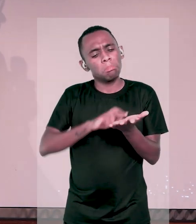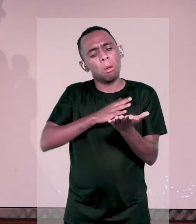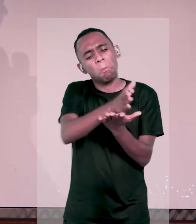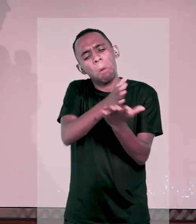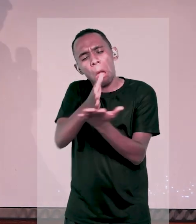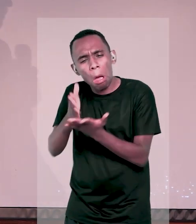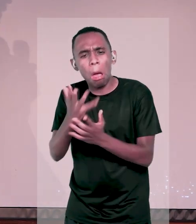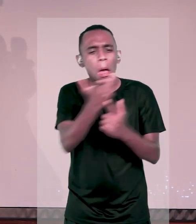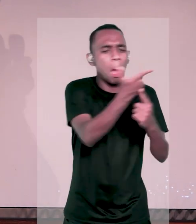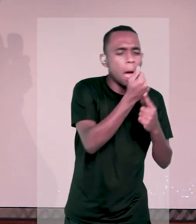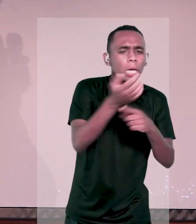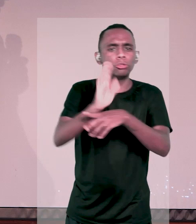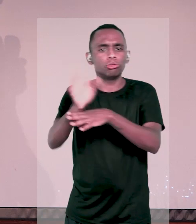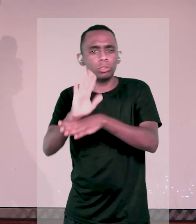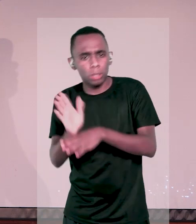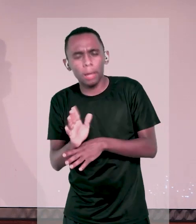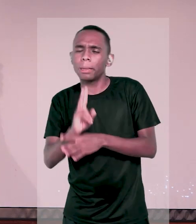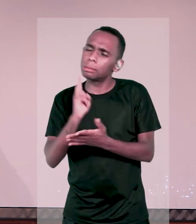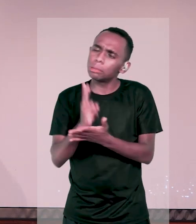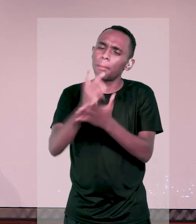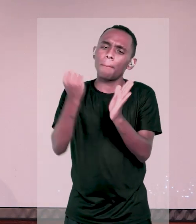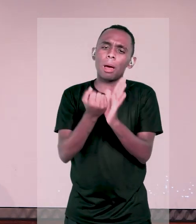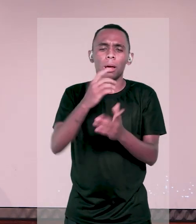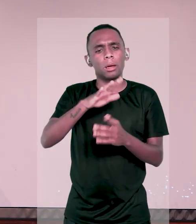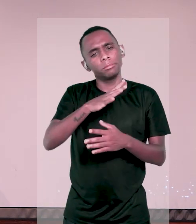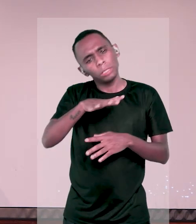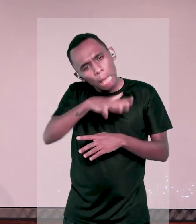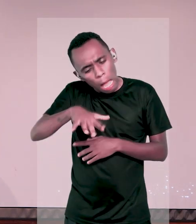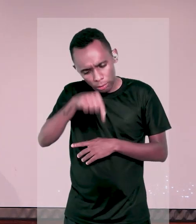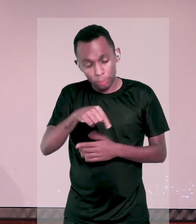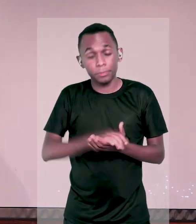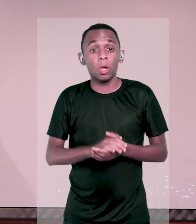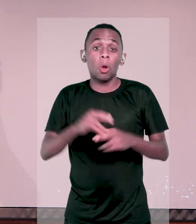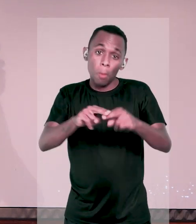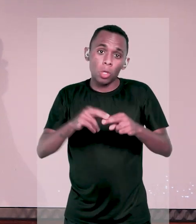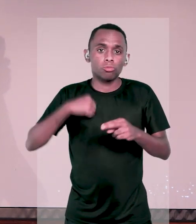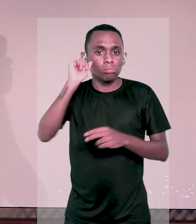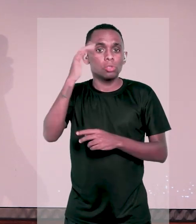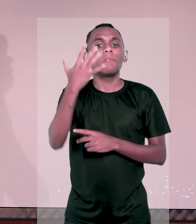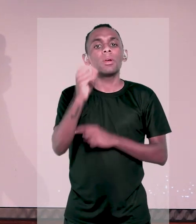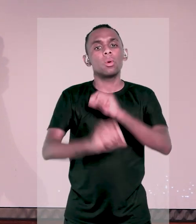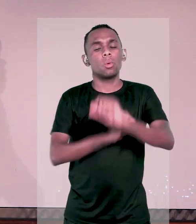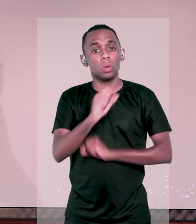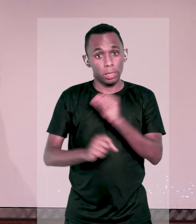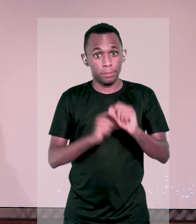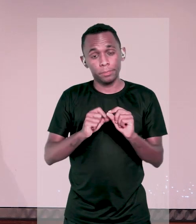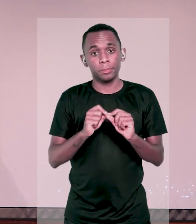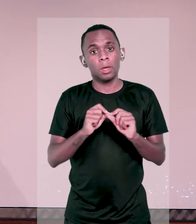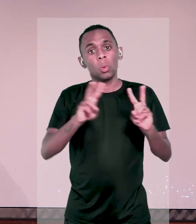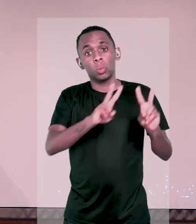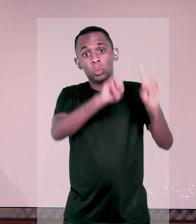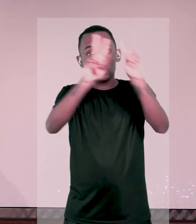se destinava, né? Que é ser um espaço destinado à literatura em todos os seus espectros, arte, cinema,